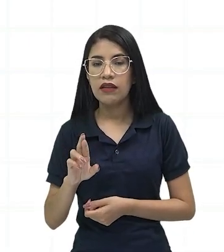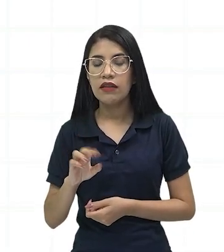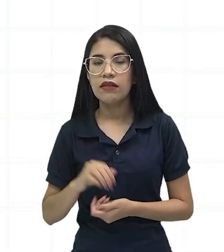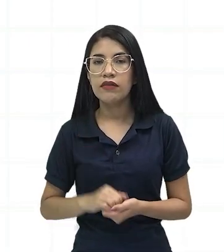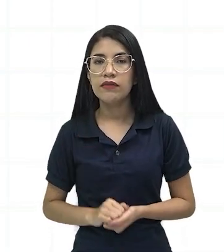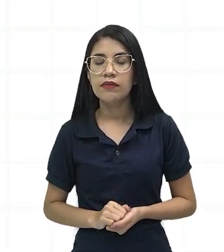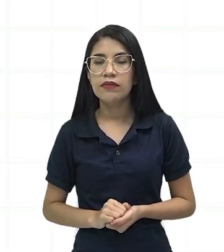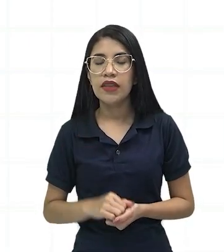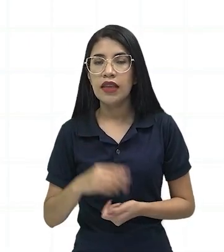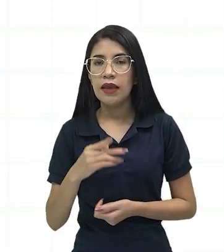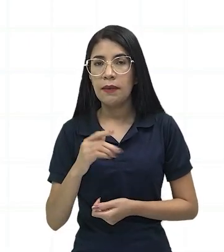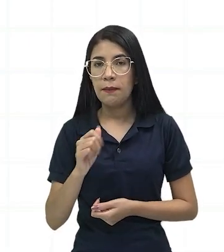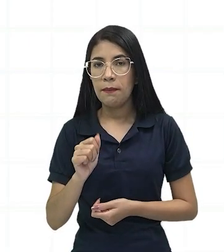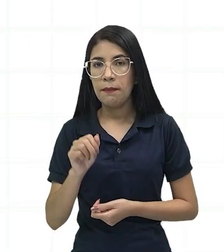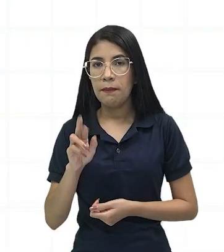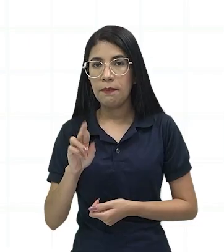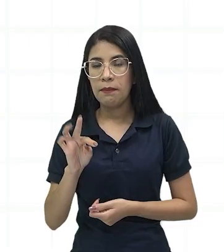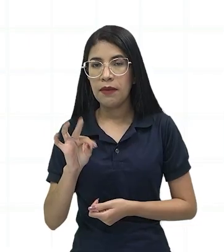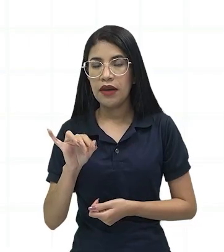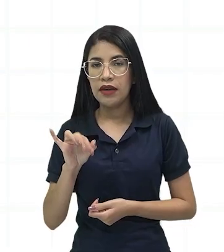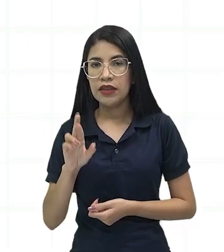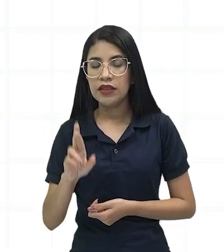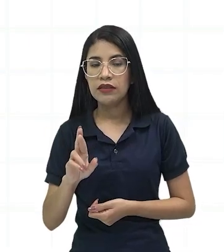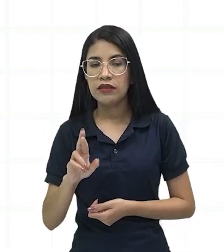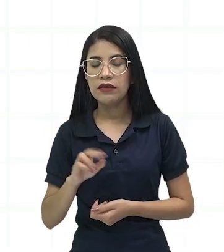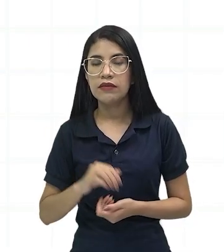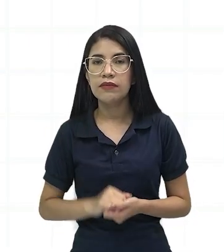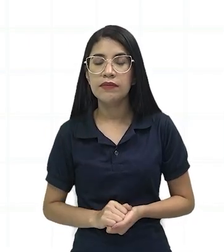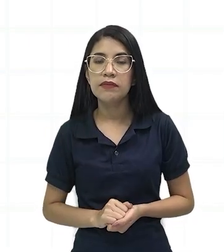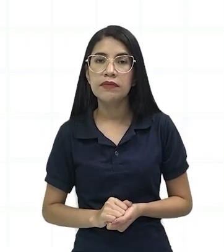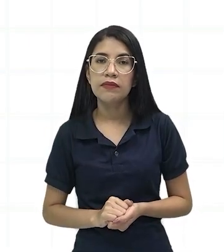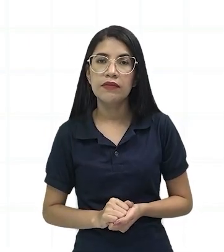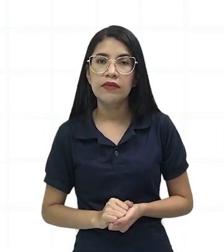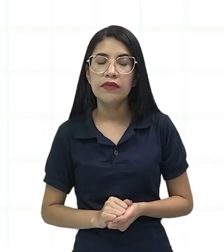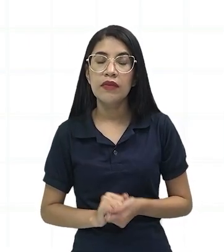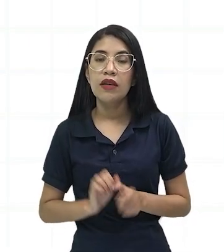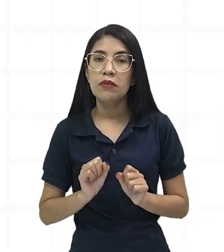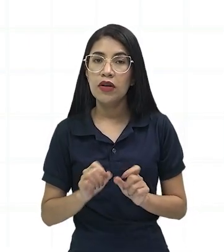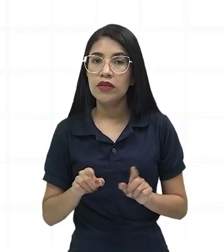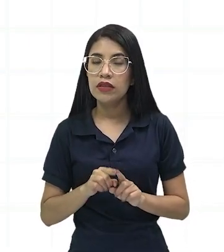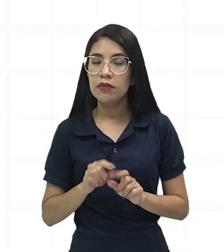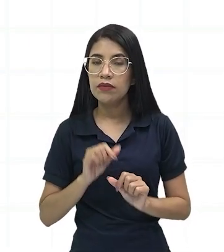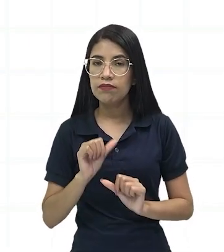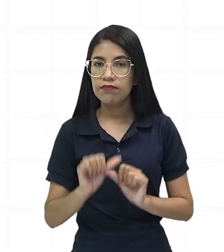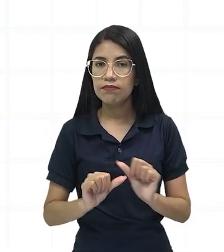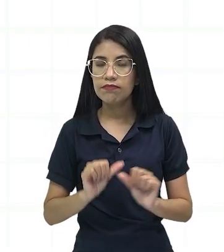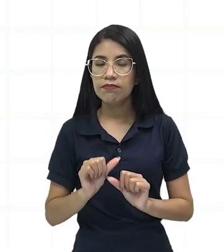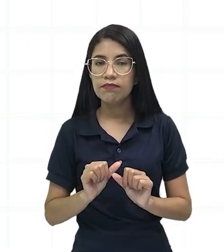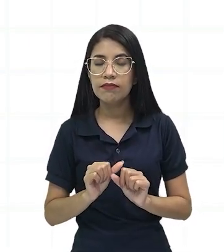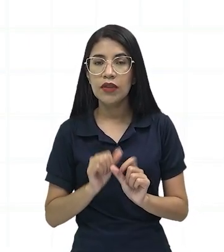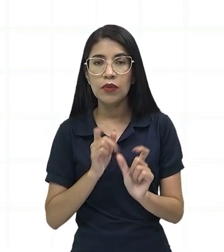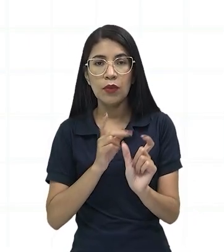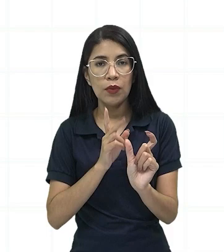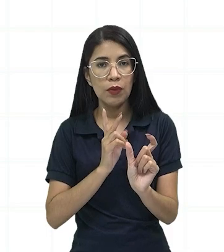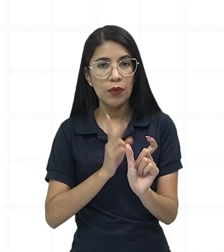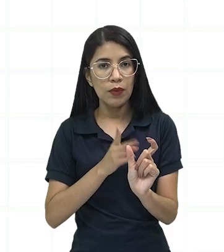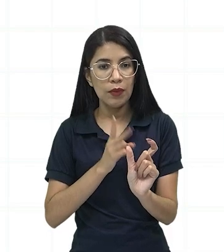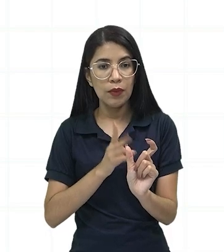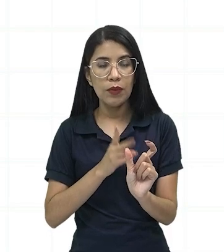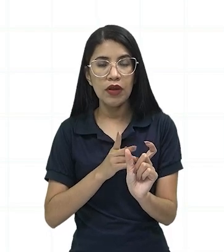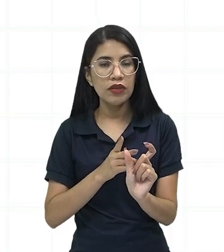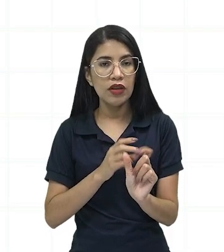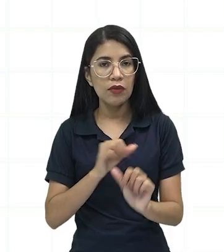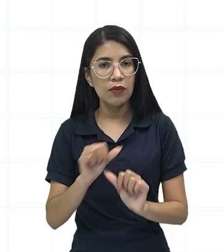Cantar, vender, partir. E, obviamente, que isso pode mudar. Percebam, radical